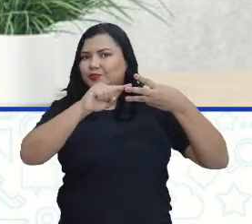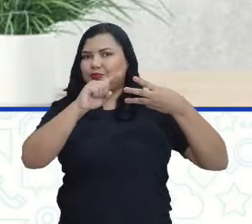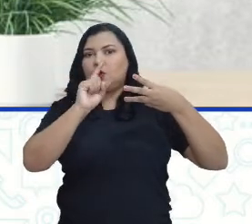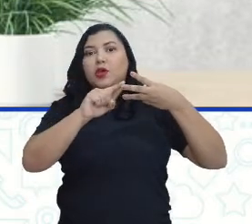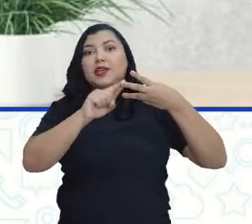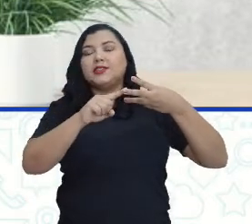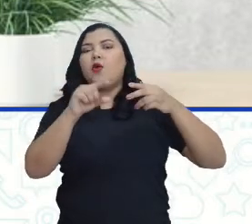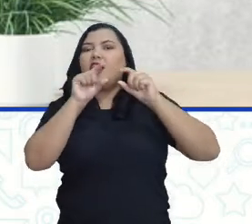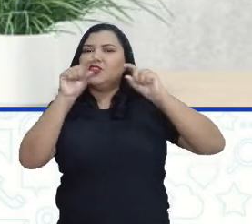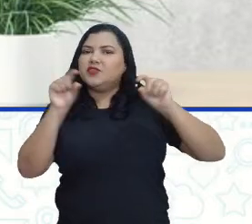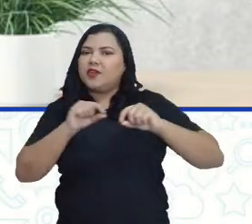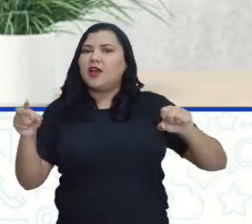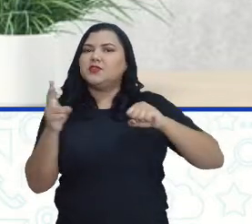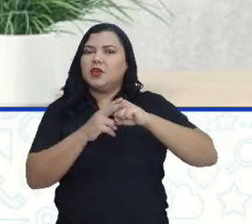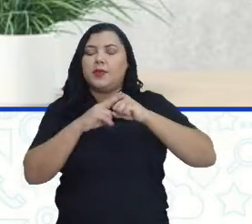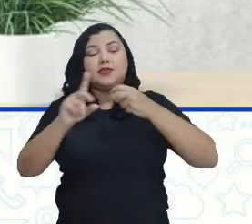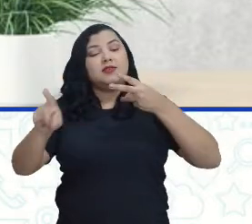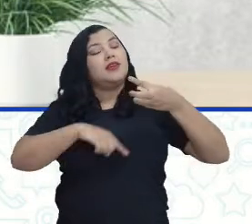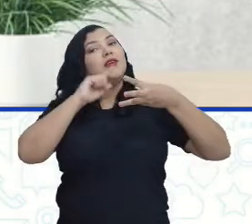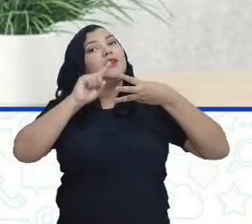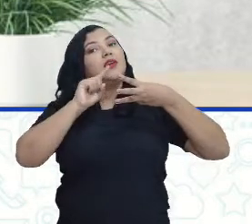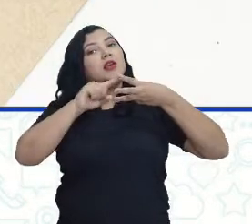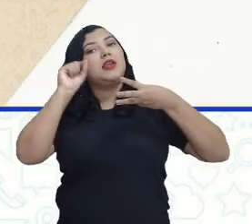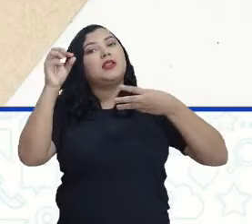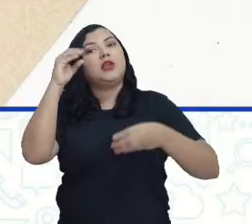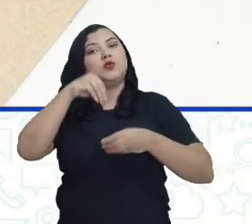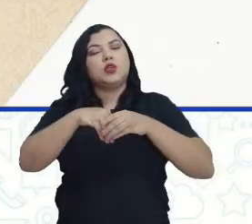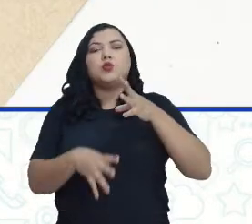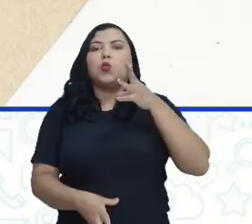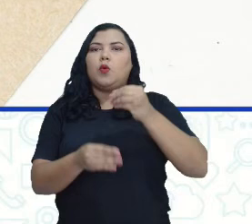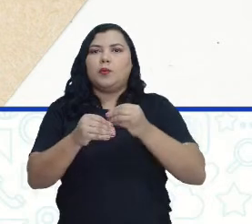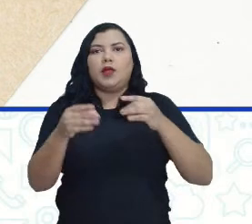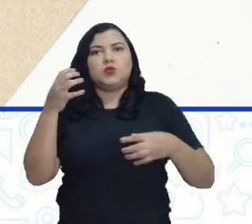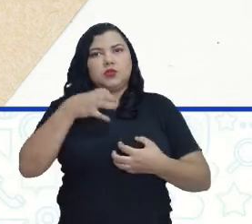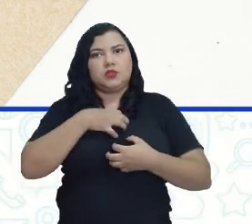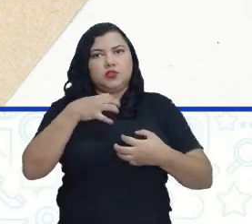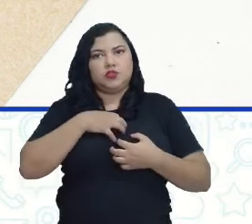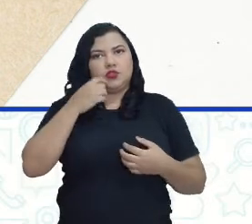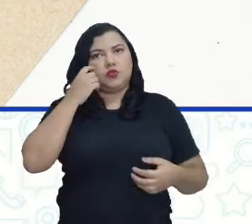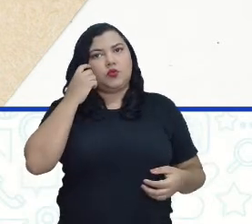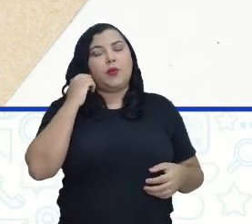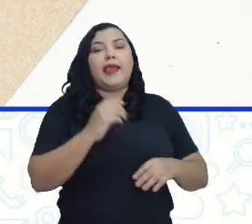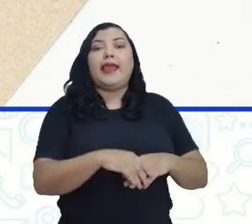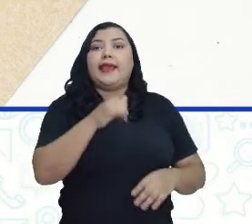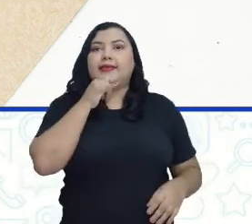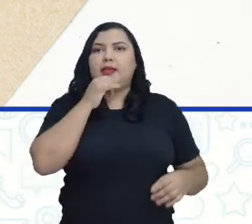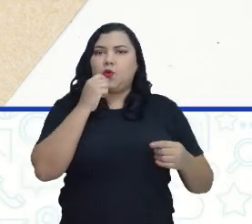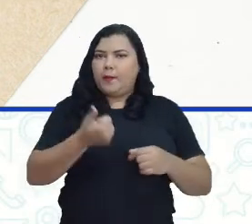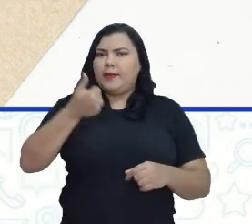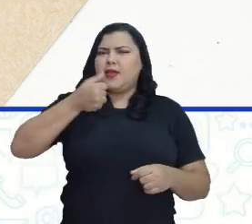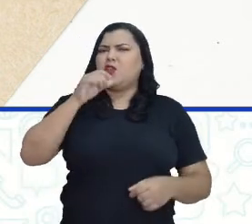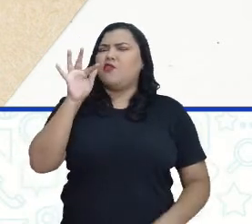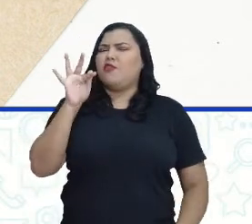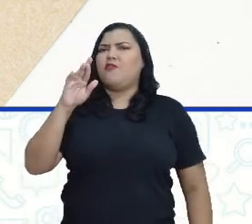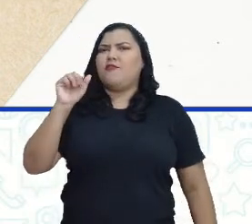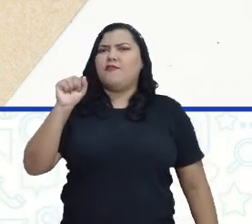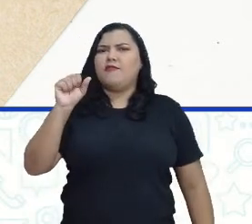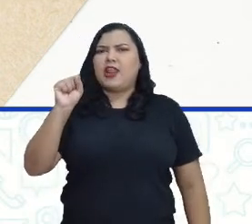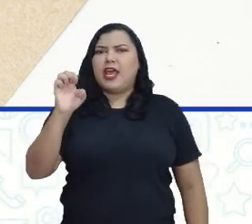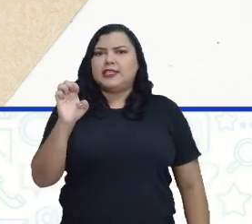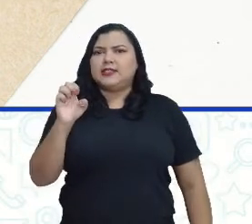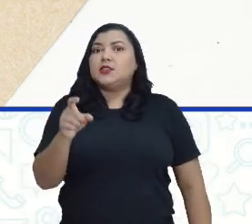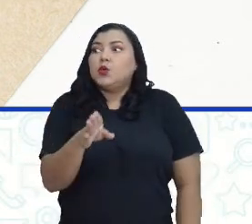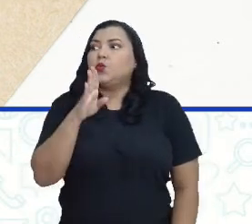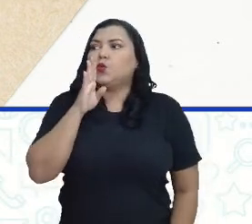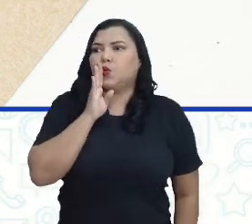frase? Um enunciado linguístico que possui um sentido completo. Então, vamos ver aqui, ó. Frase, silêncio. E agora, José? Veja, a gente não